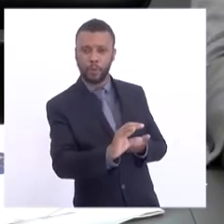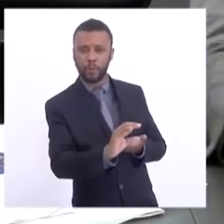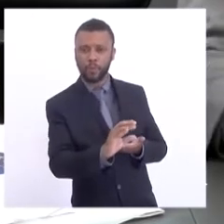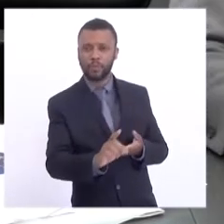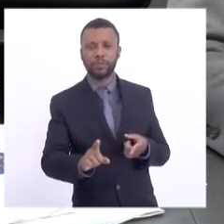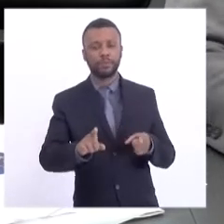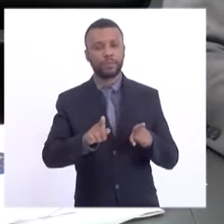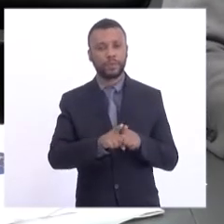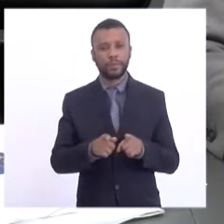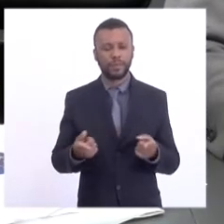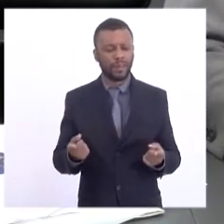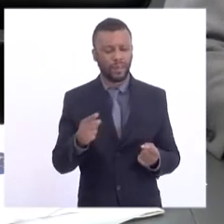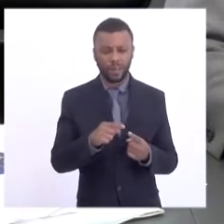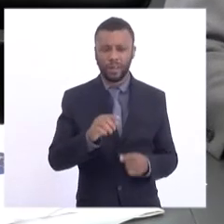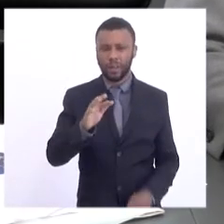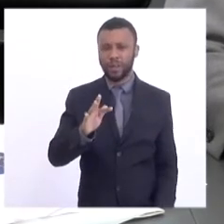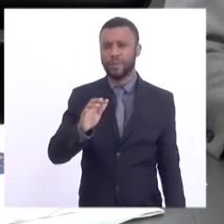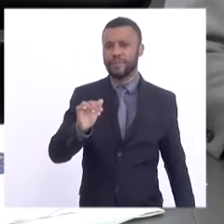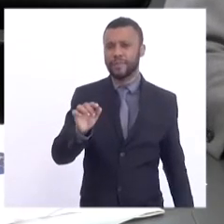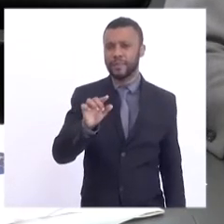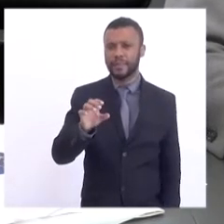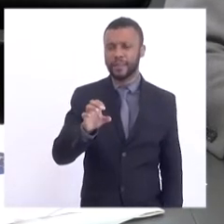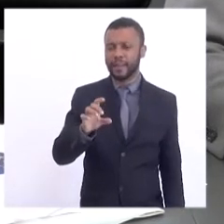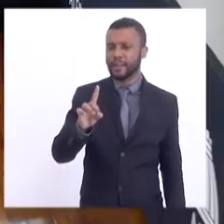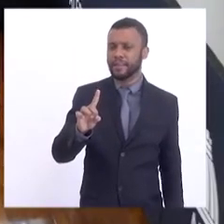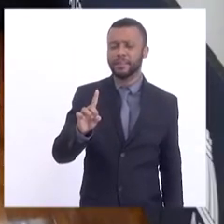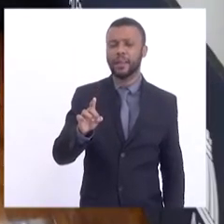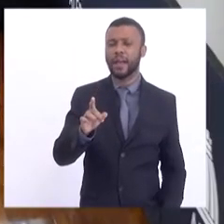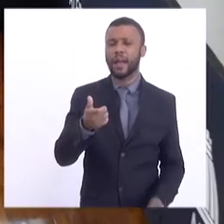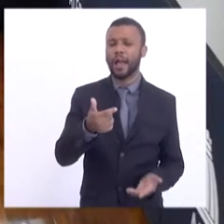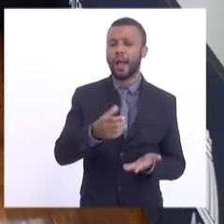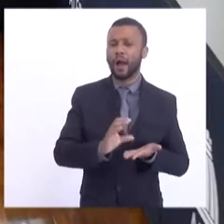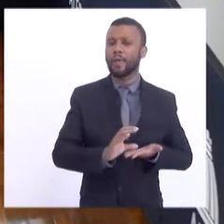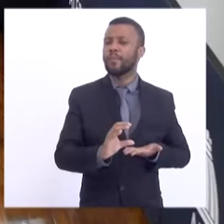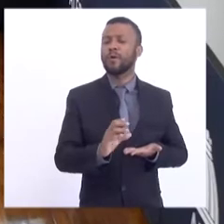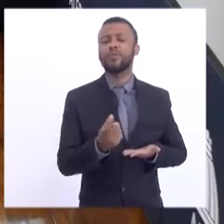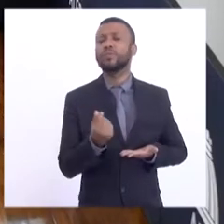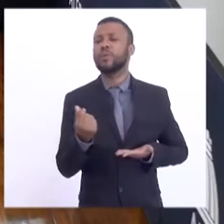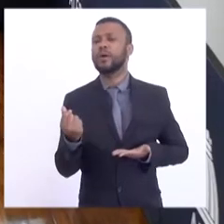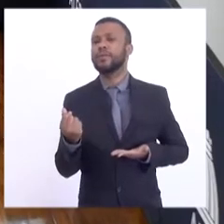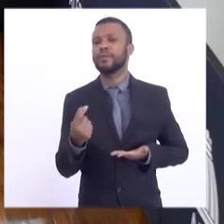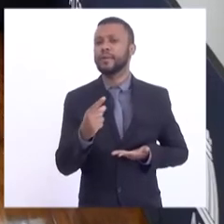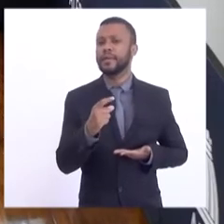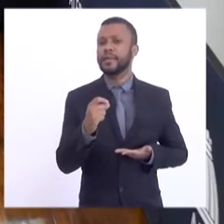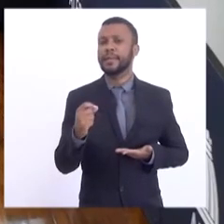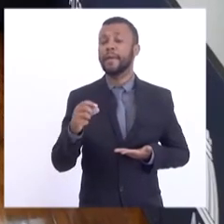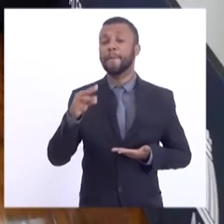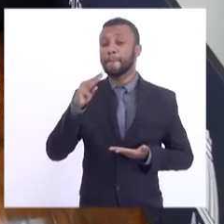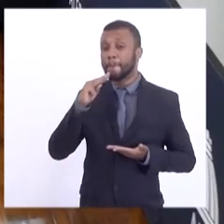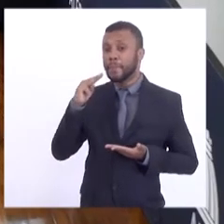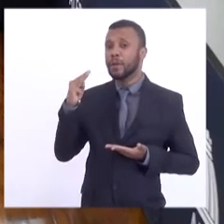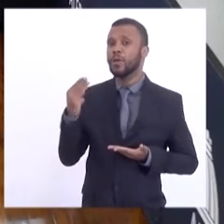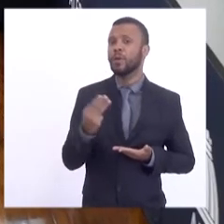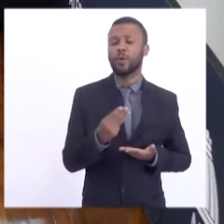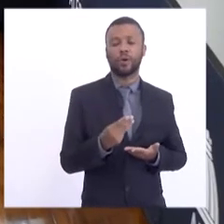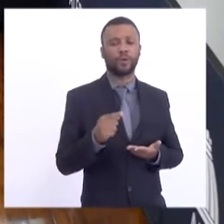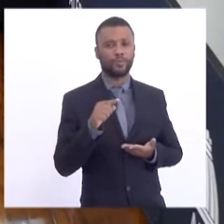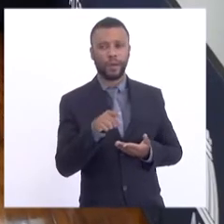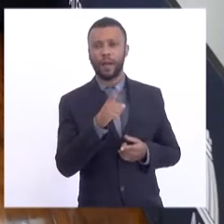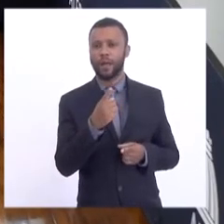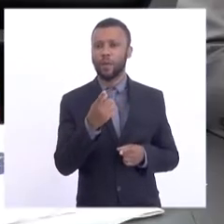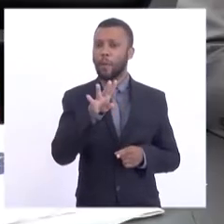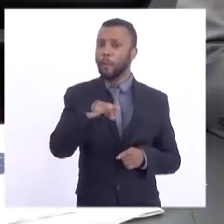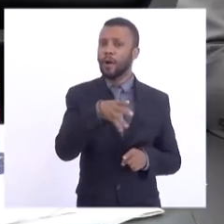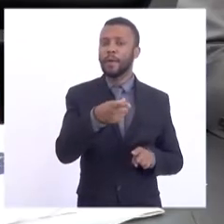fizeste também não fizer de uma monta de aproximadamente quanto pouco mais de 100 milhões para o super DJ aproximadamente também